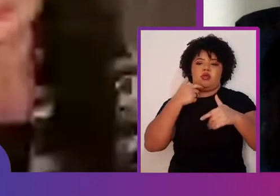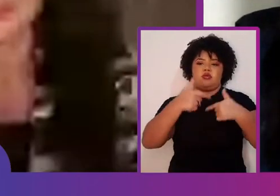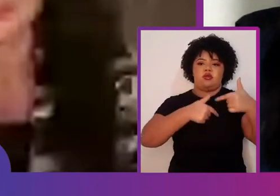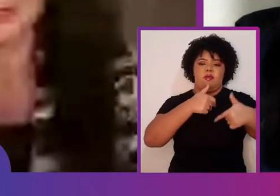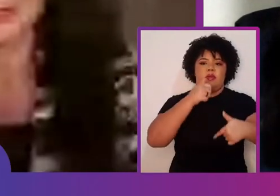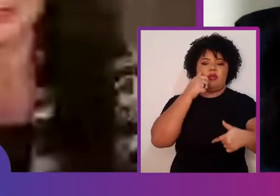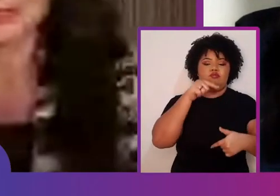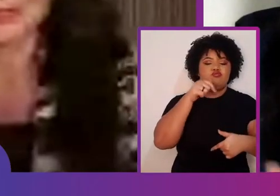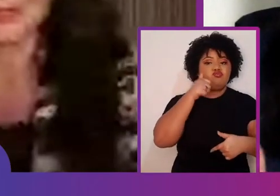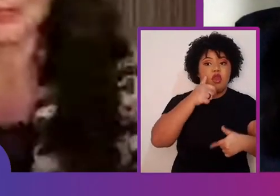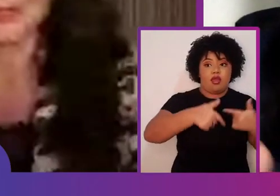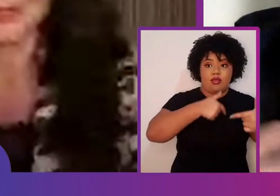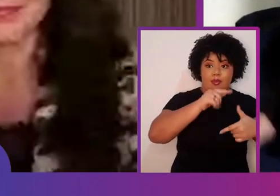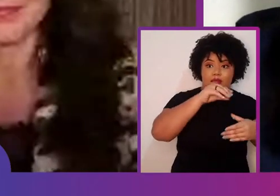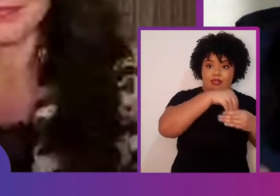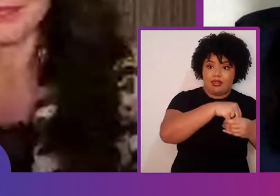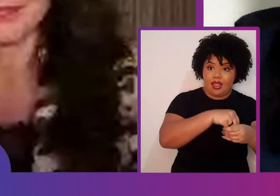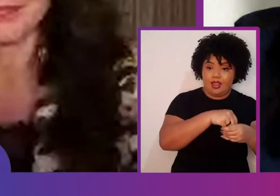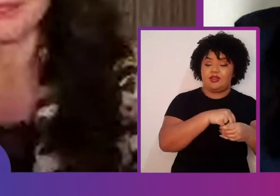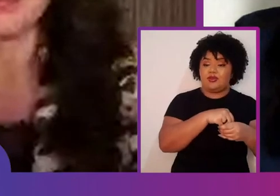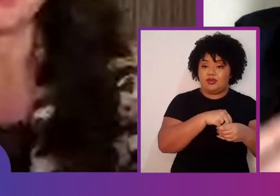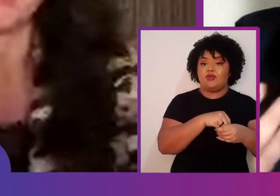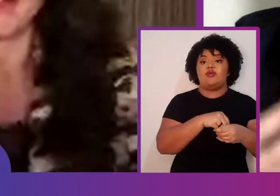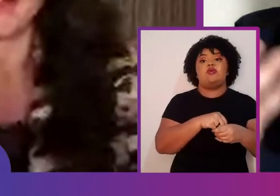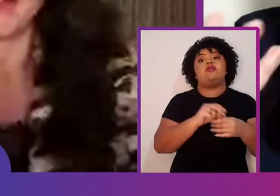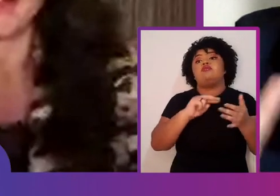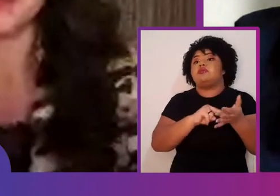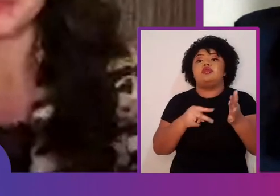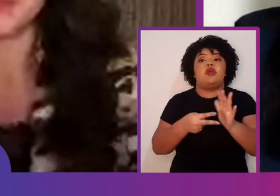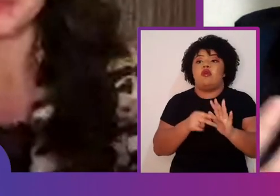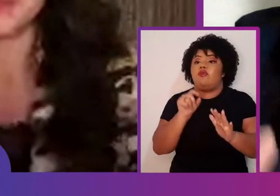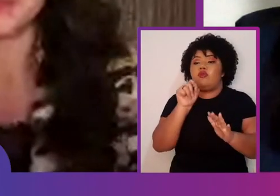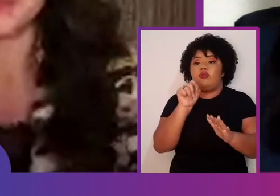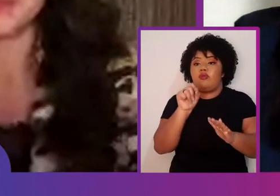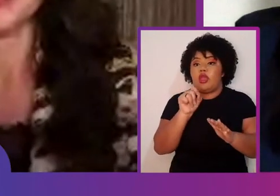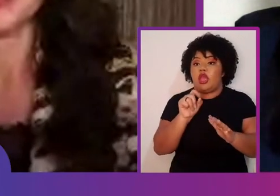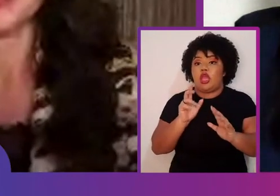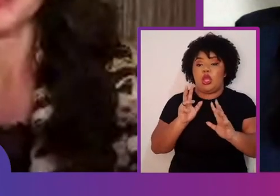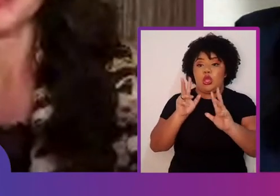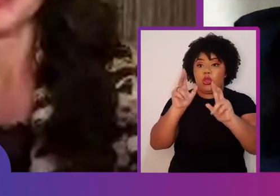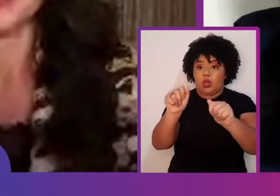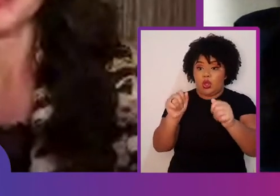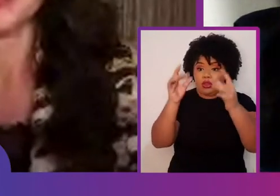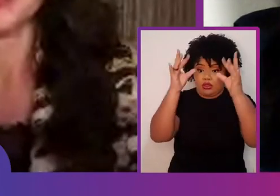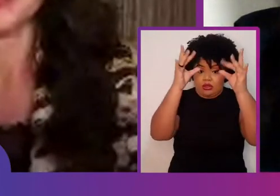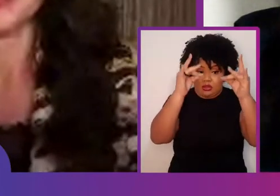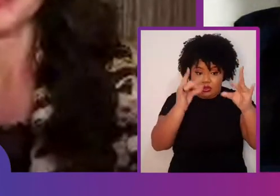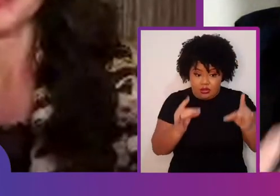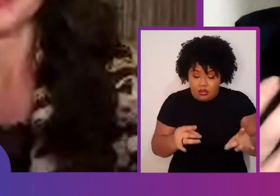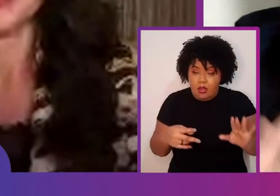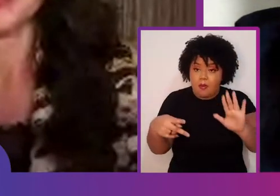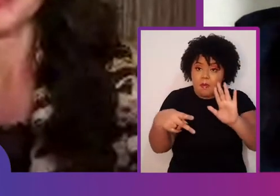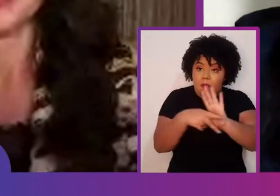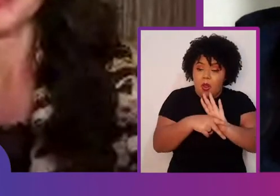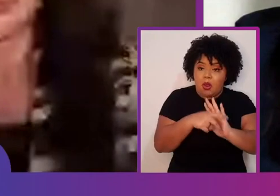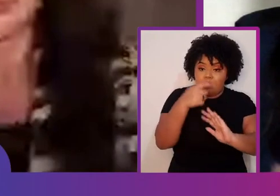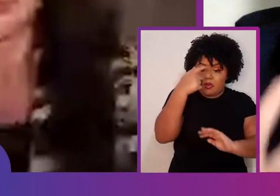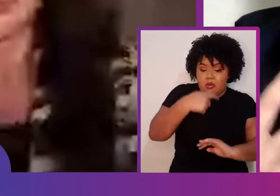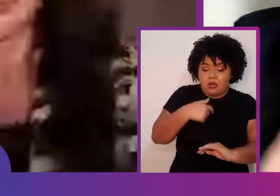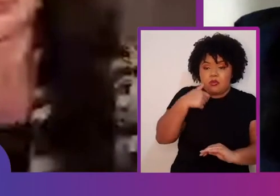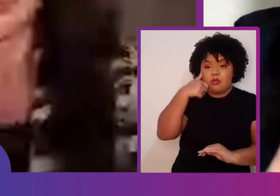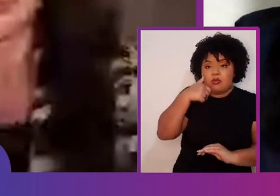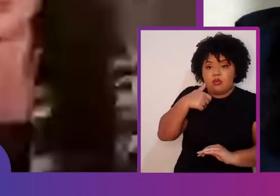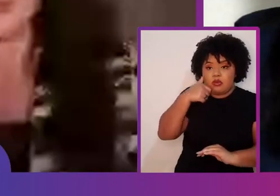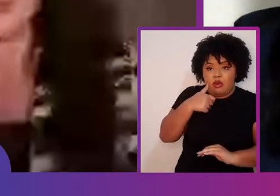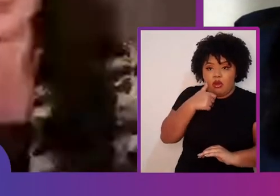ver com ambientação. Tem a ver com receber todas as características que são típicas do feminino para dentro da